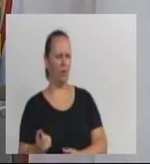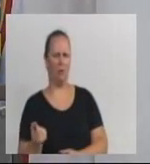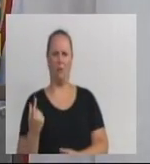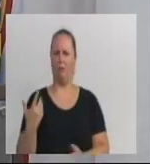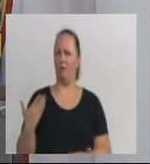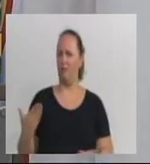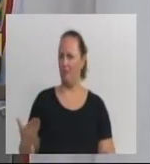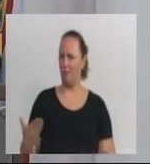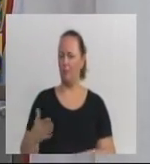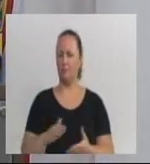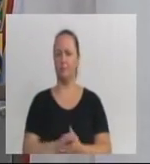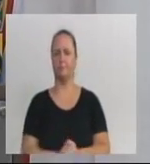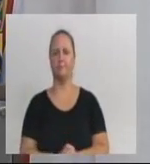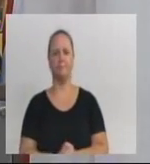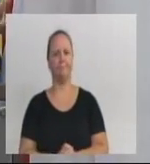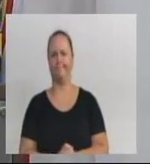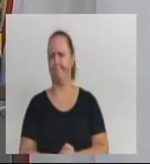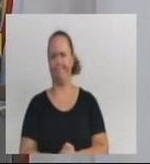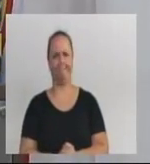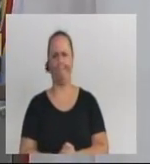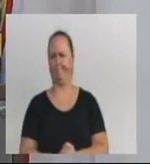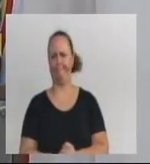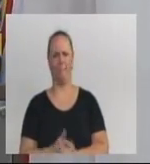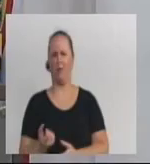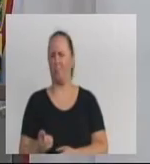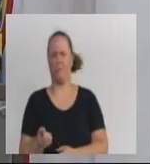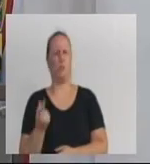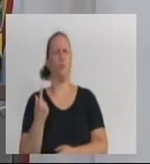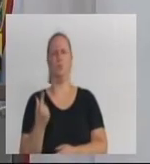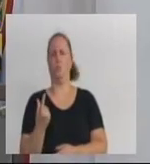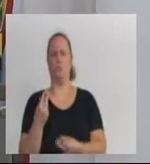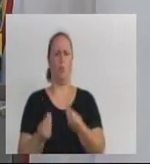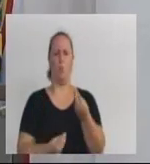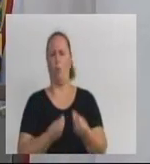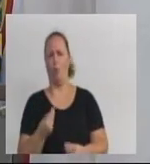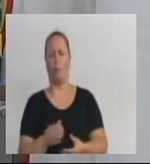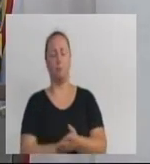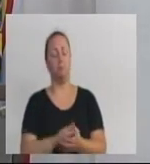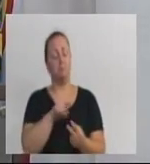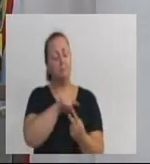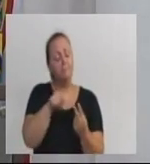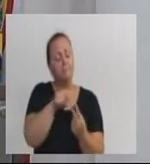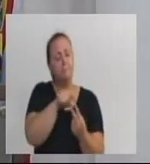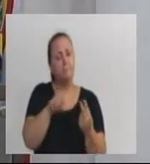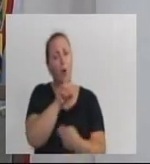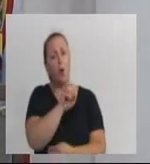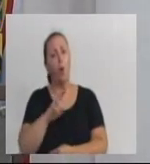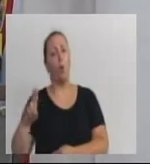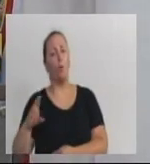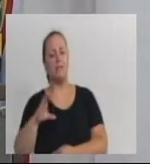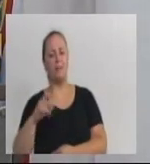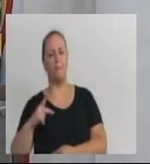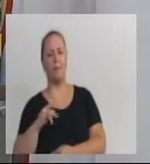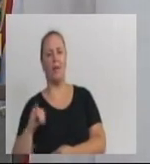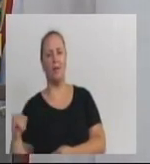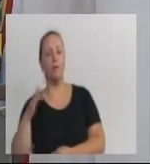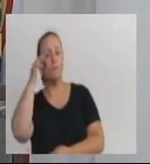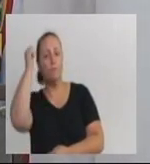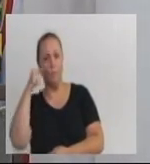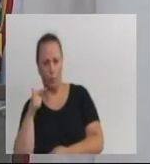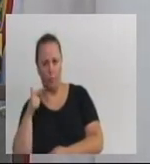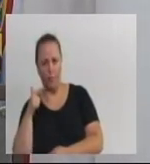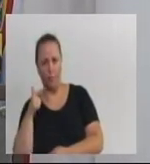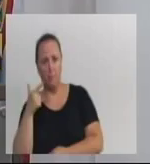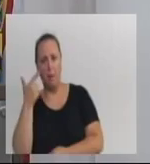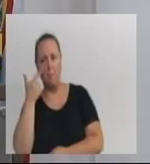isso é um absurdo. Então, assim, dos 2-1, ou essa casa faz uma CPI para esclarecer aquilo,